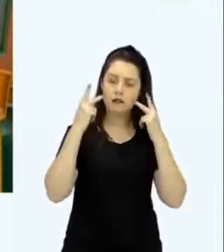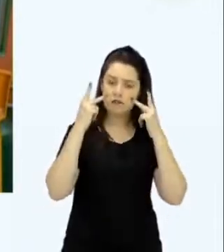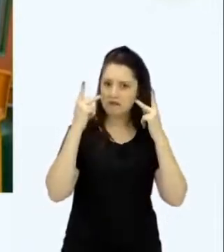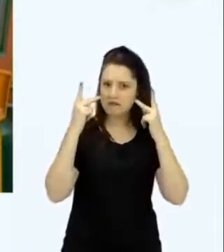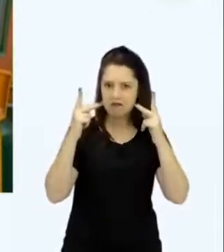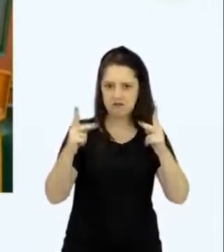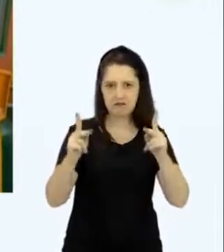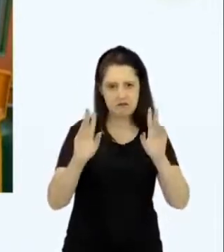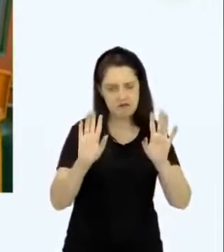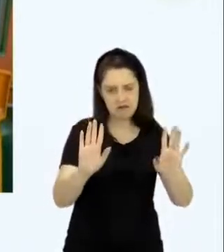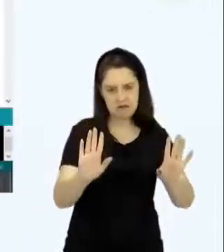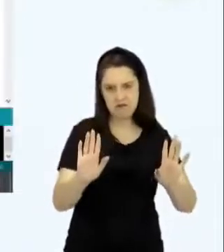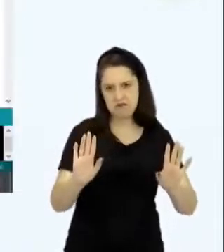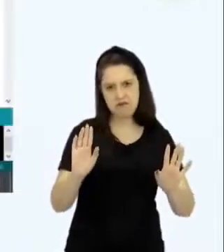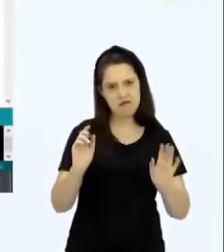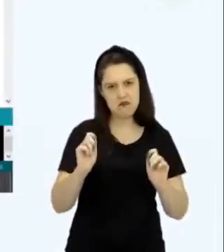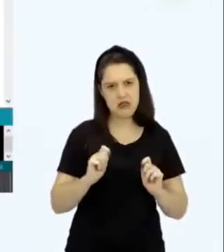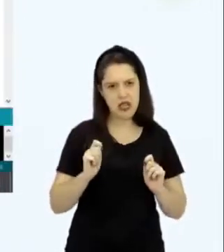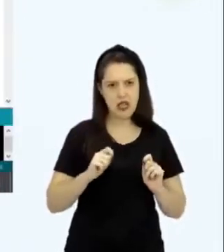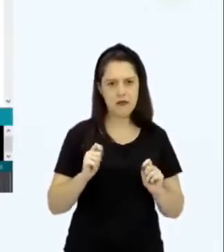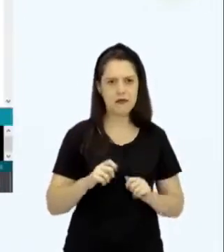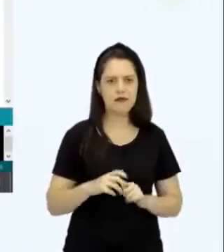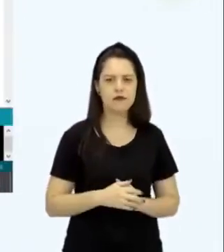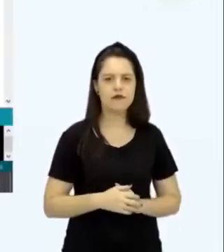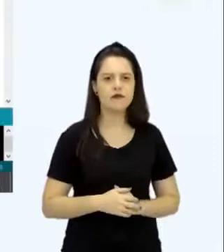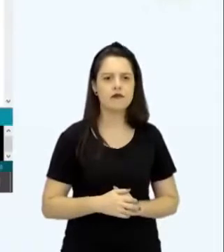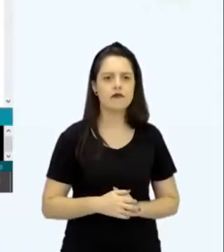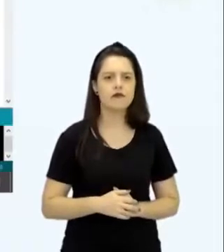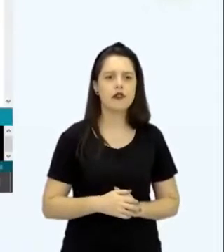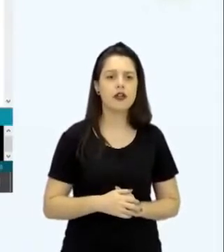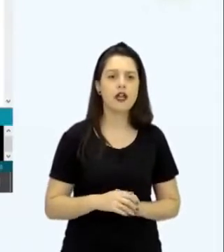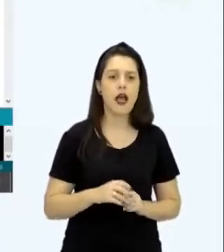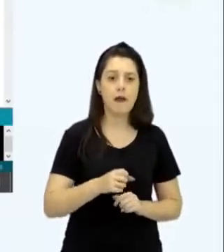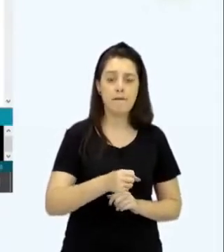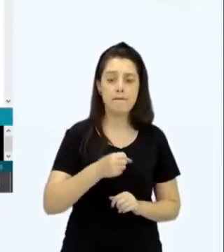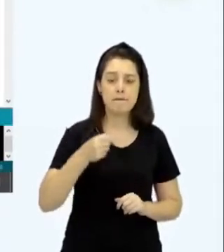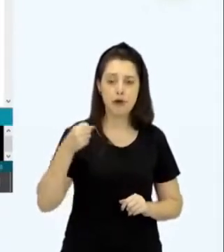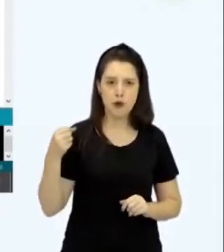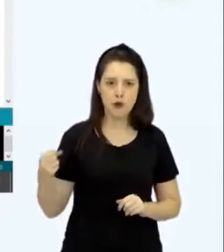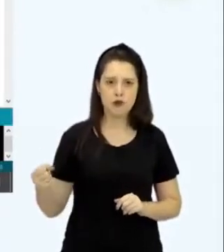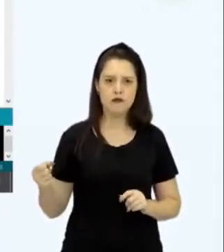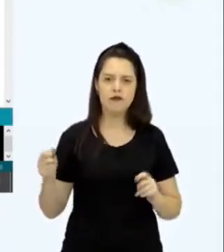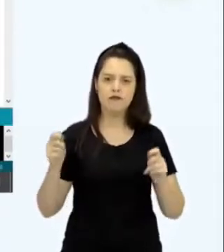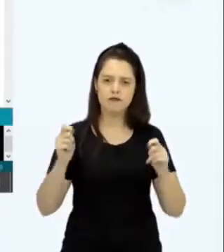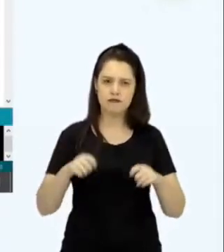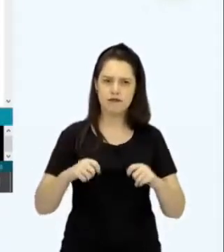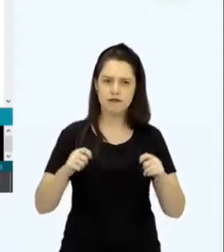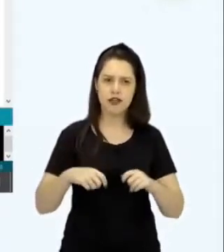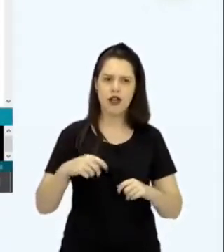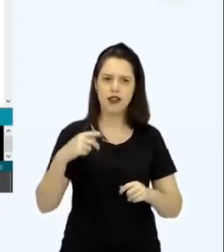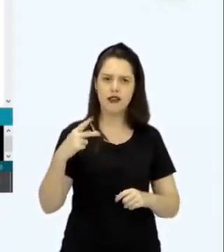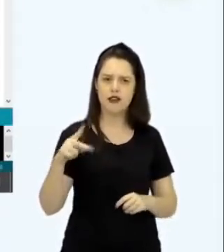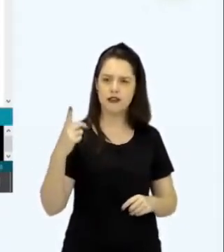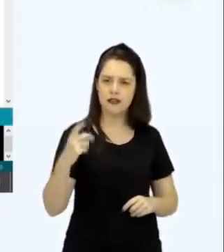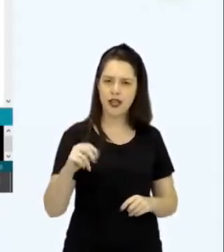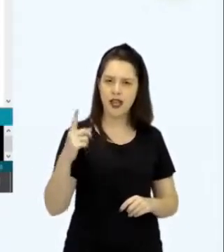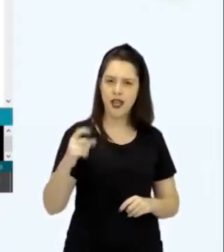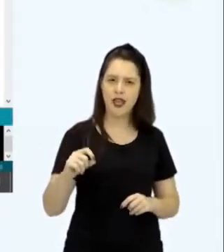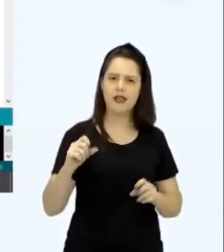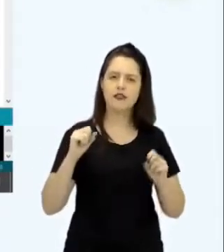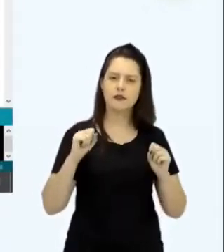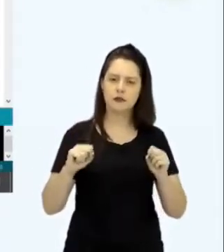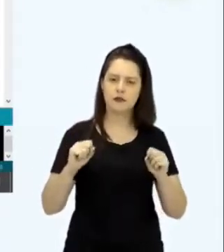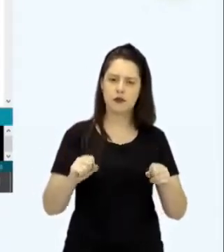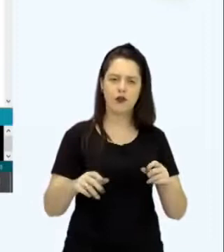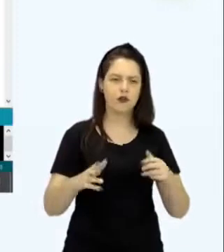nosso caso é Arduino Uno. E a porta. Então, no caso, é a porta com 10. Pode ser qualquer outro número,